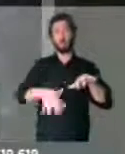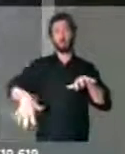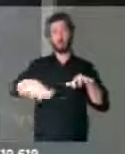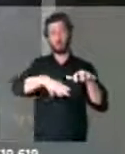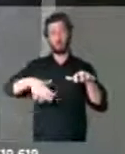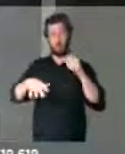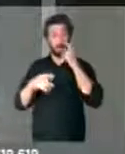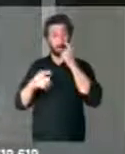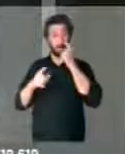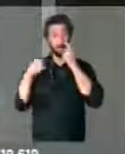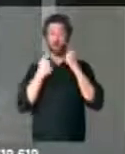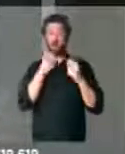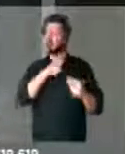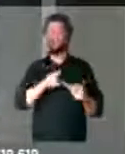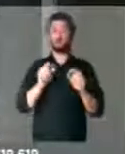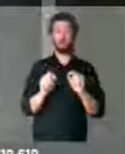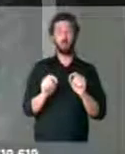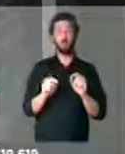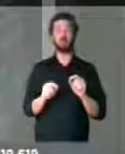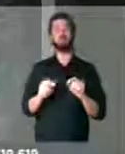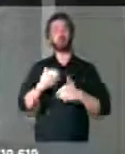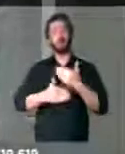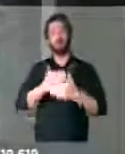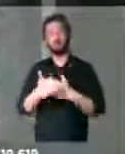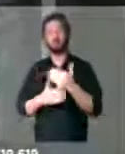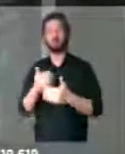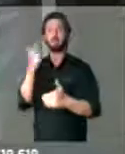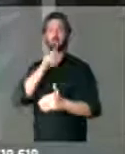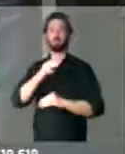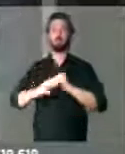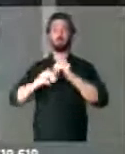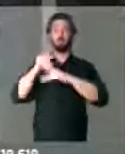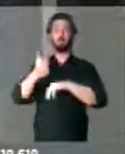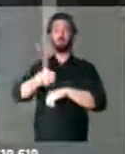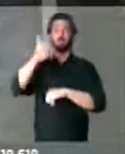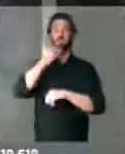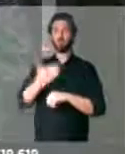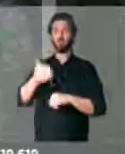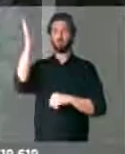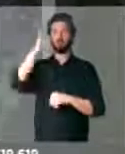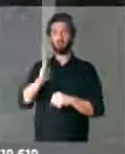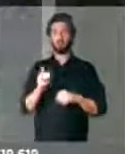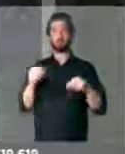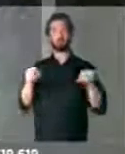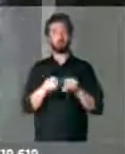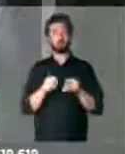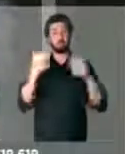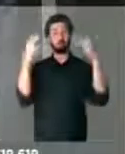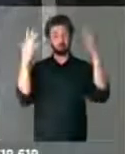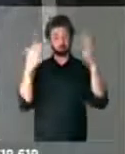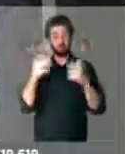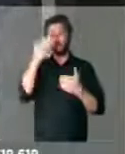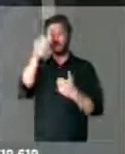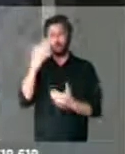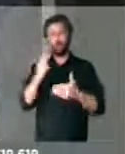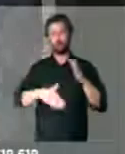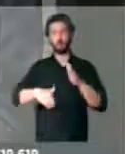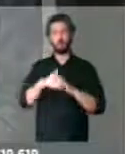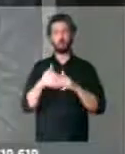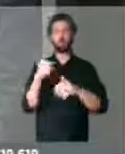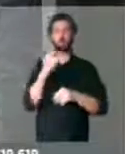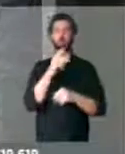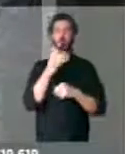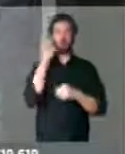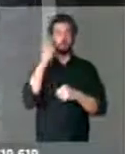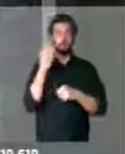Nacional, para que nós possamos, portanto, avançar e construir um futuro cada vez melhor. Queremos aqui parabenizar e agradecer toda a base,